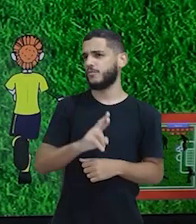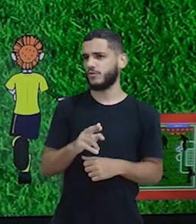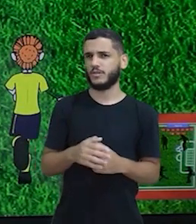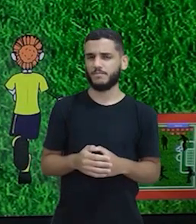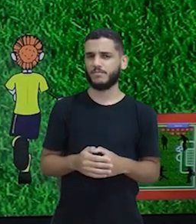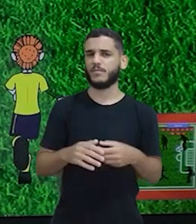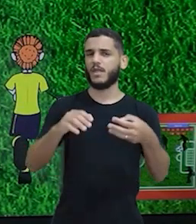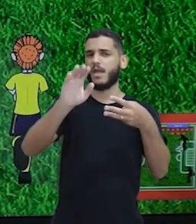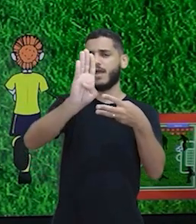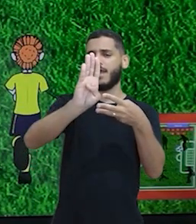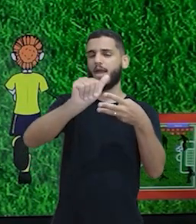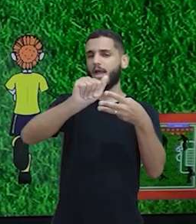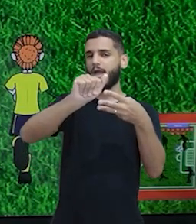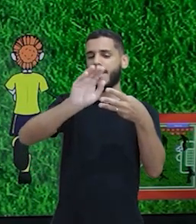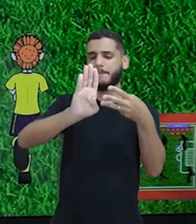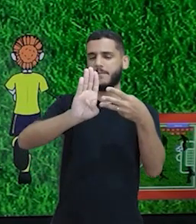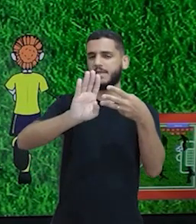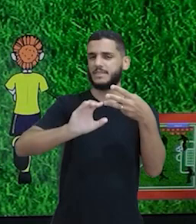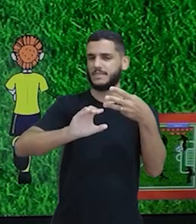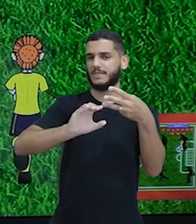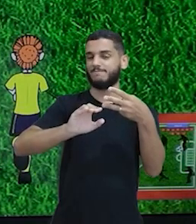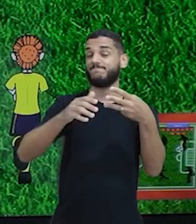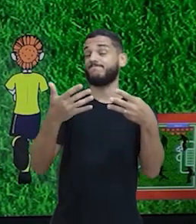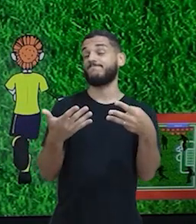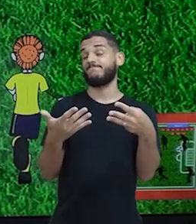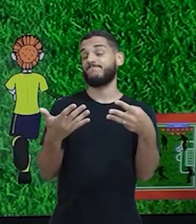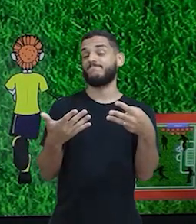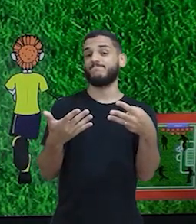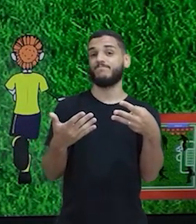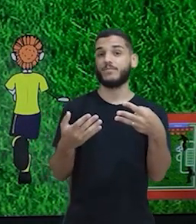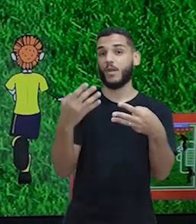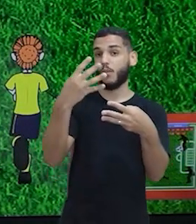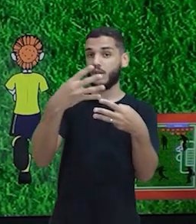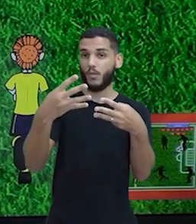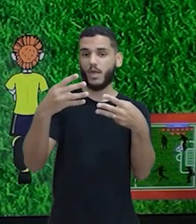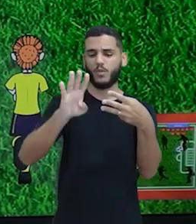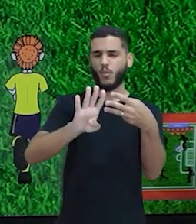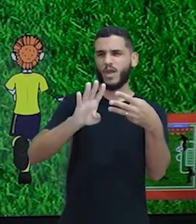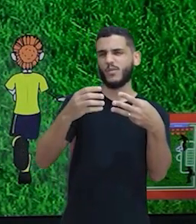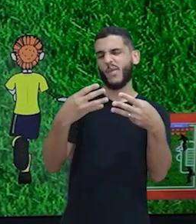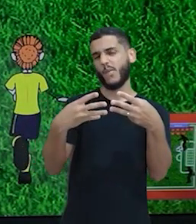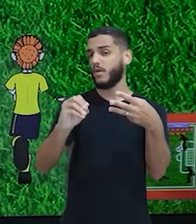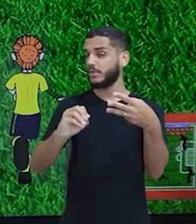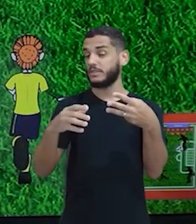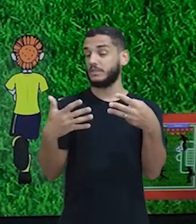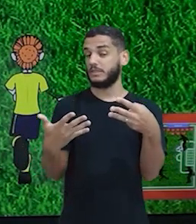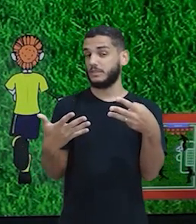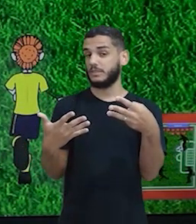letra a 44 letra B 4 ou letra C 40